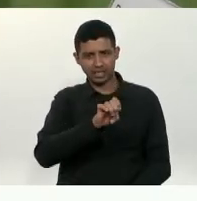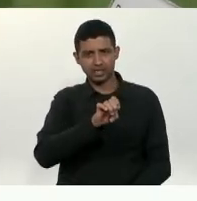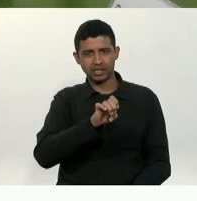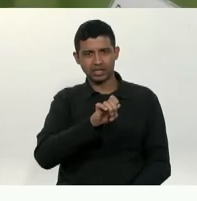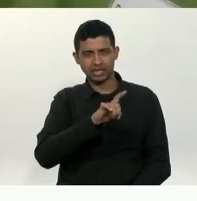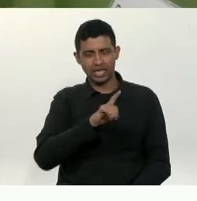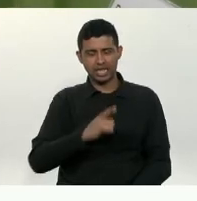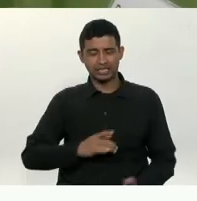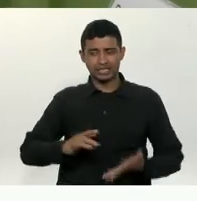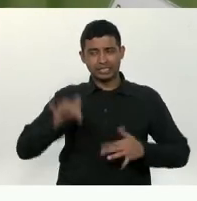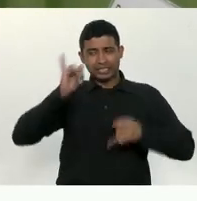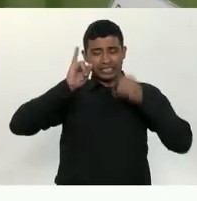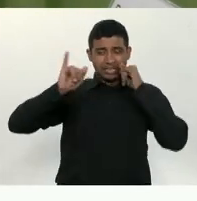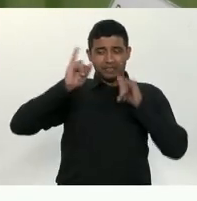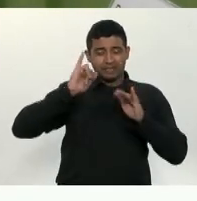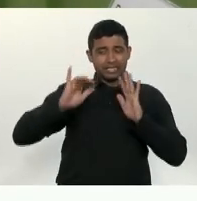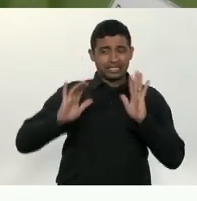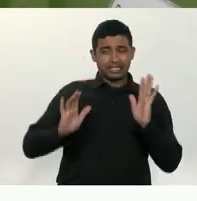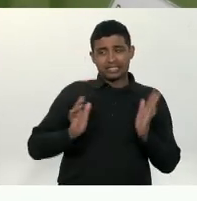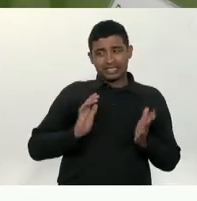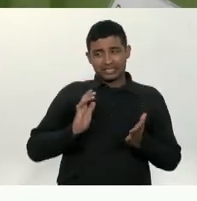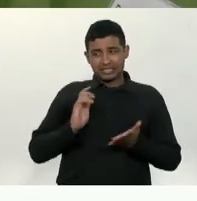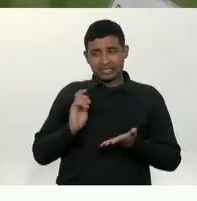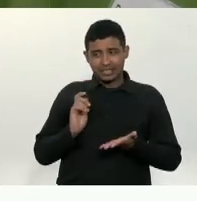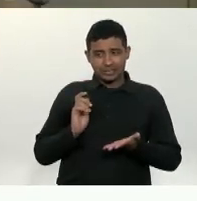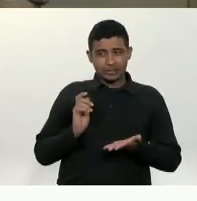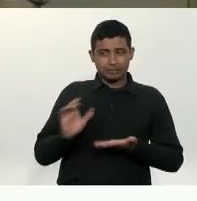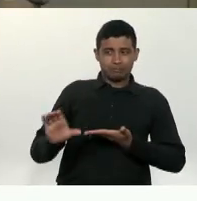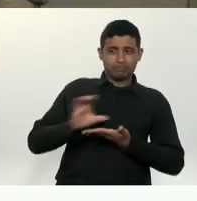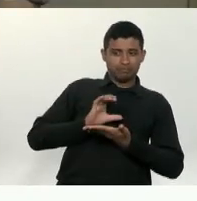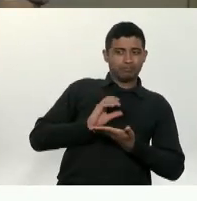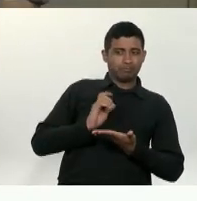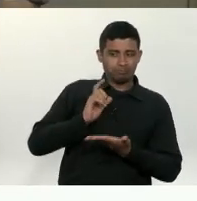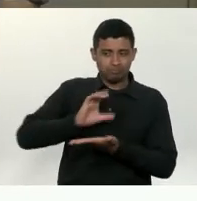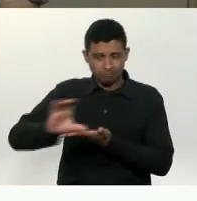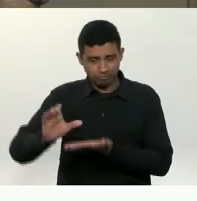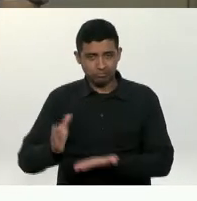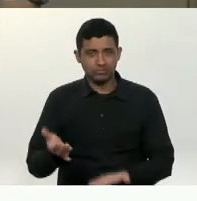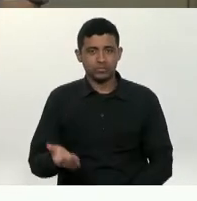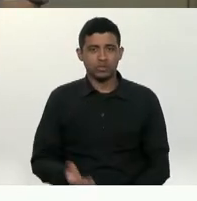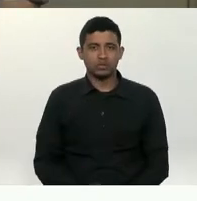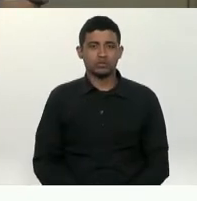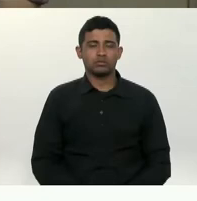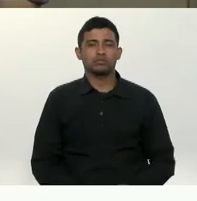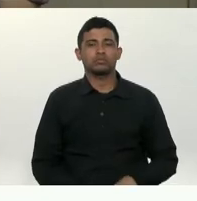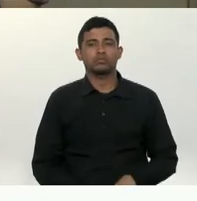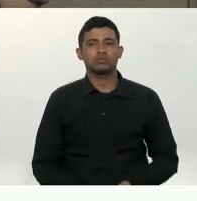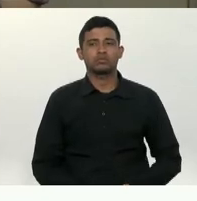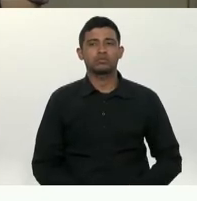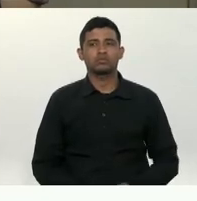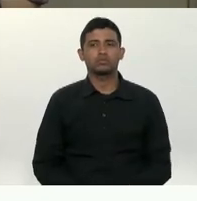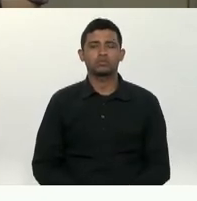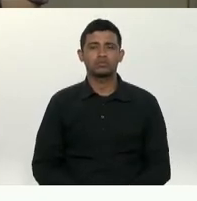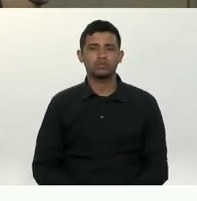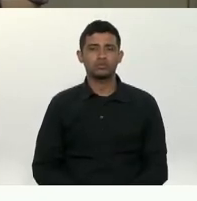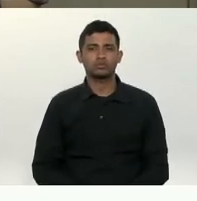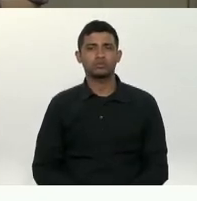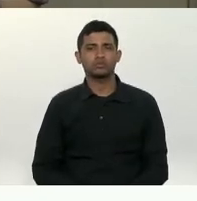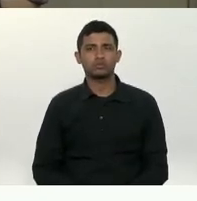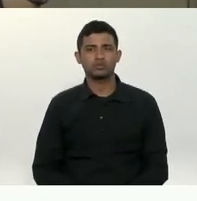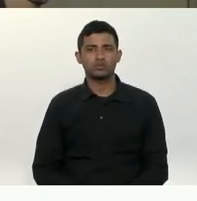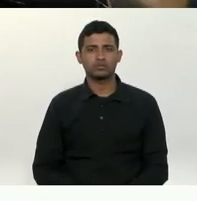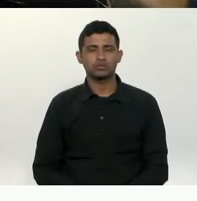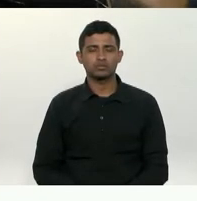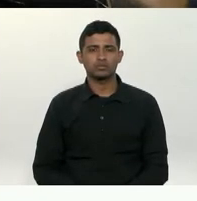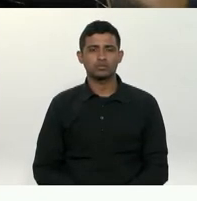desse investimento. Não, mas nunca, quer botar um ganha-ganha. Mas nunca o sistema de coparticipação é título exclusivo. Não, então, eu só queria dar uma organização, chamar os trabalhos